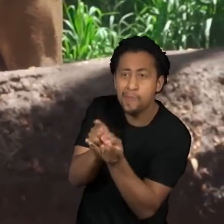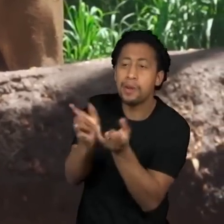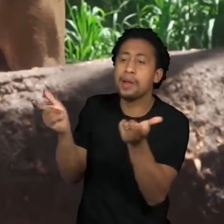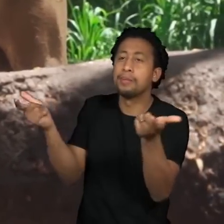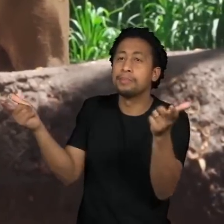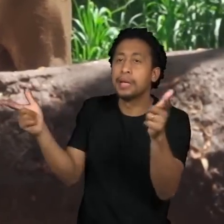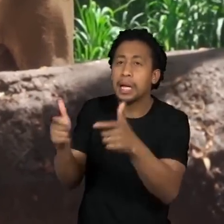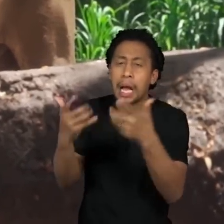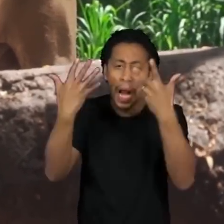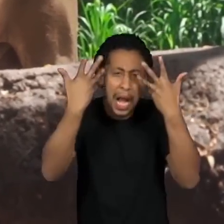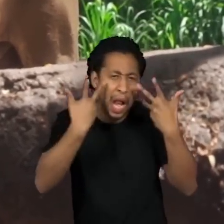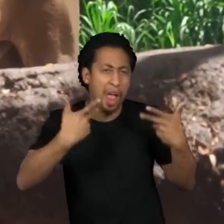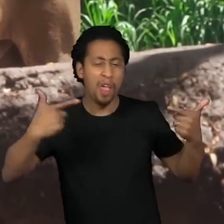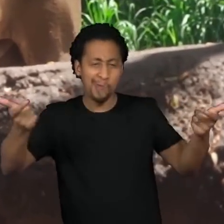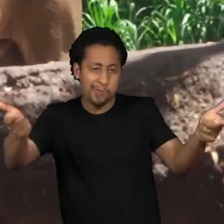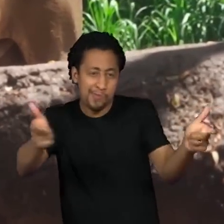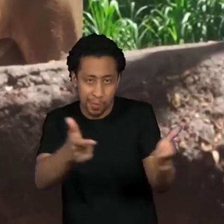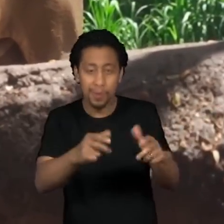planeta.